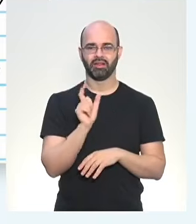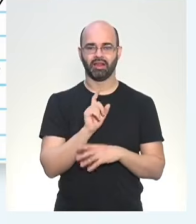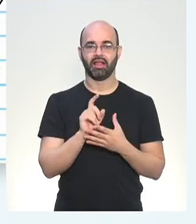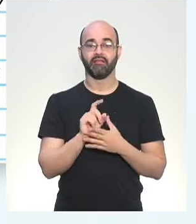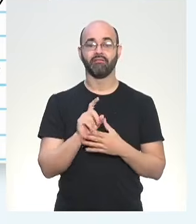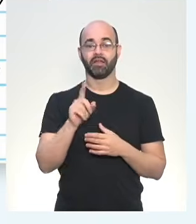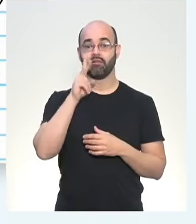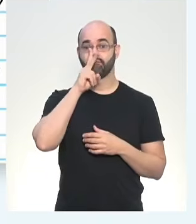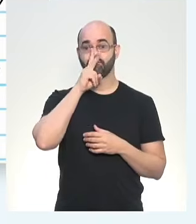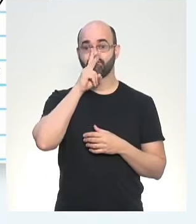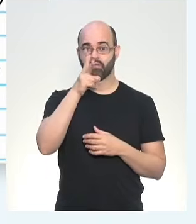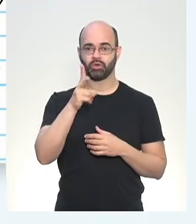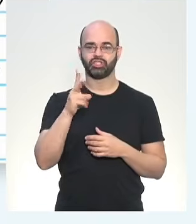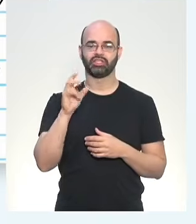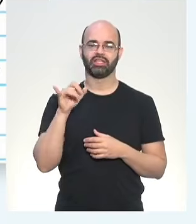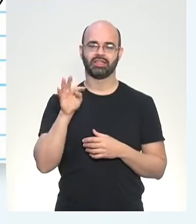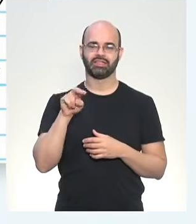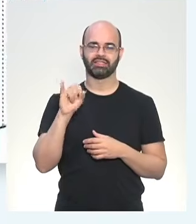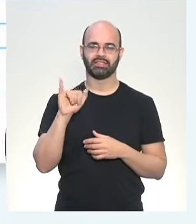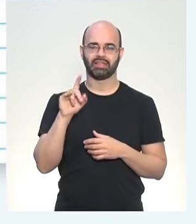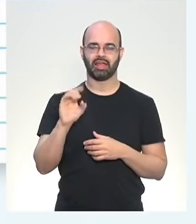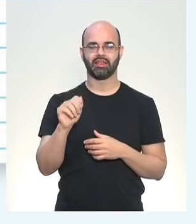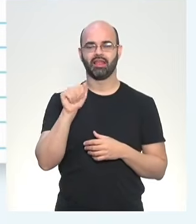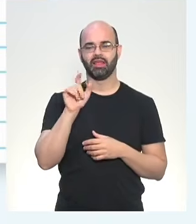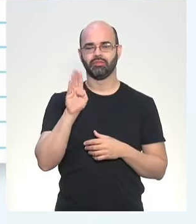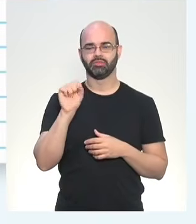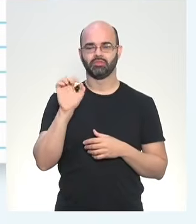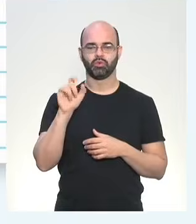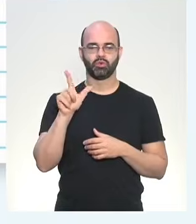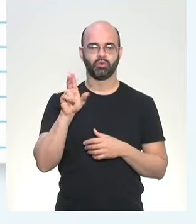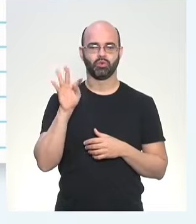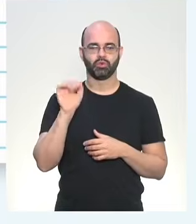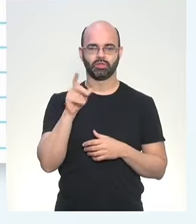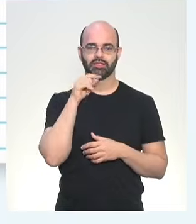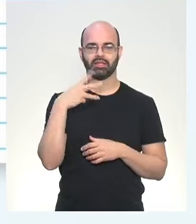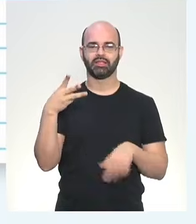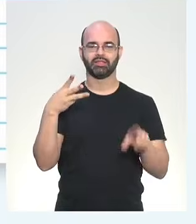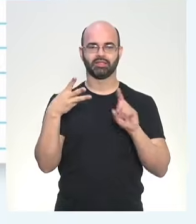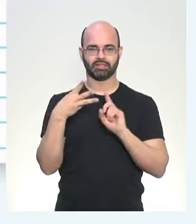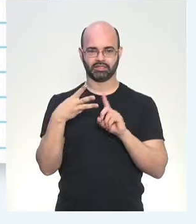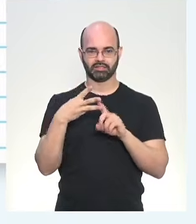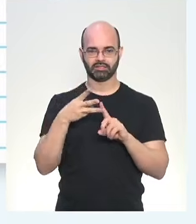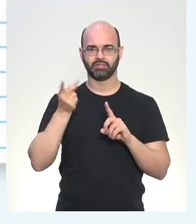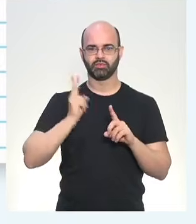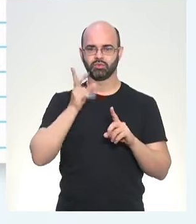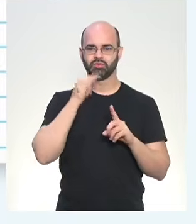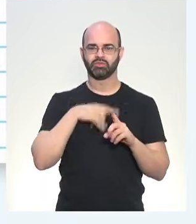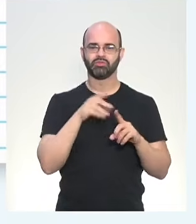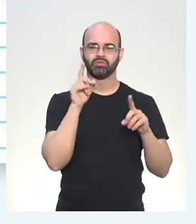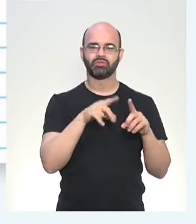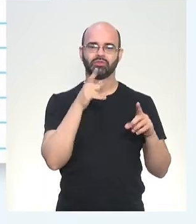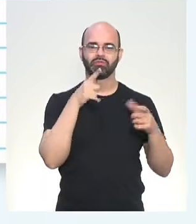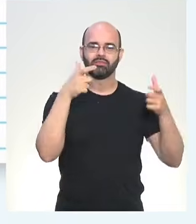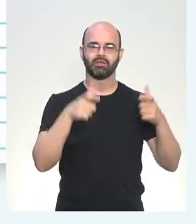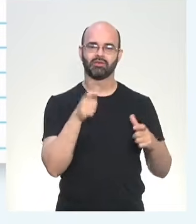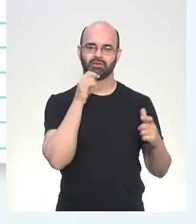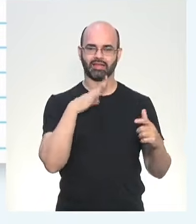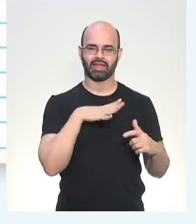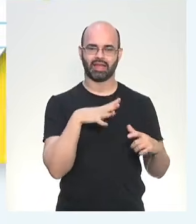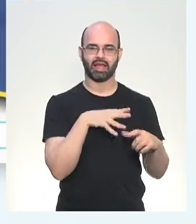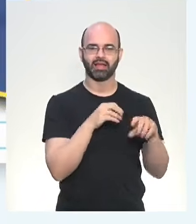forte intensidade absoluta. Um terceiro critério de forte integração é o da contiguidade das manchas urbanizadas. Quando olhamos